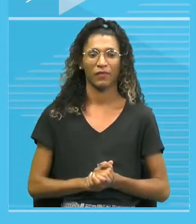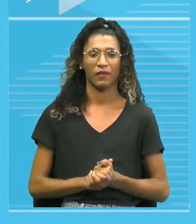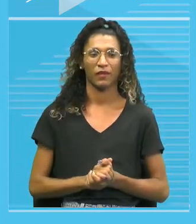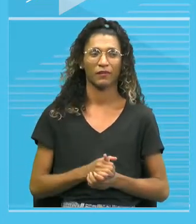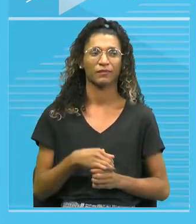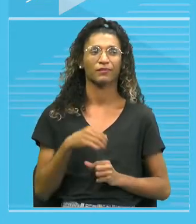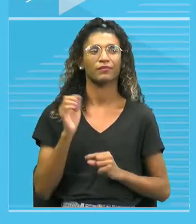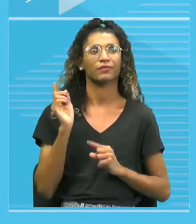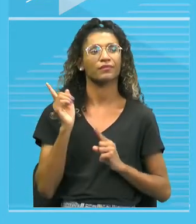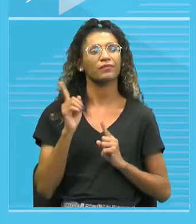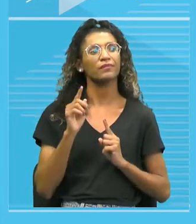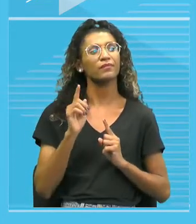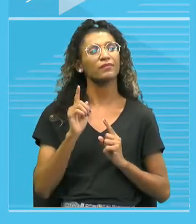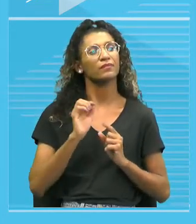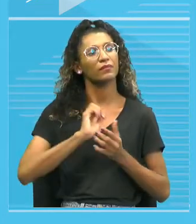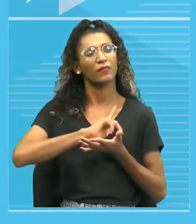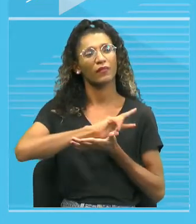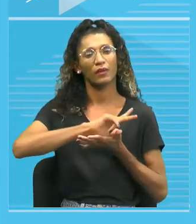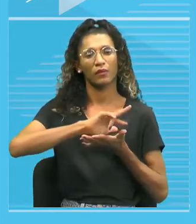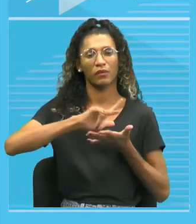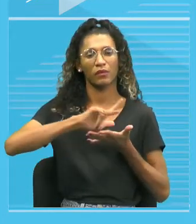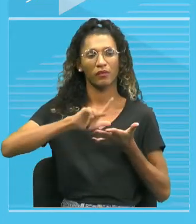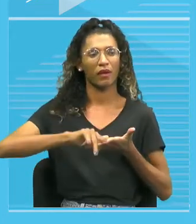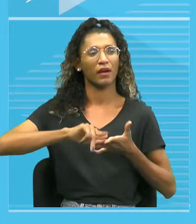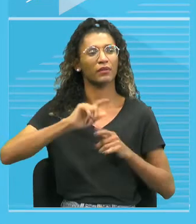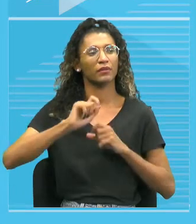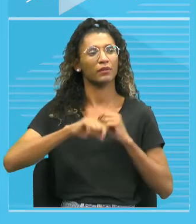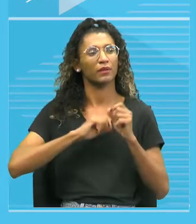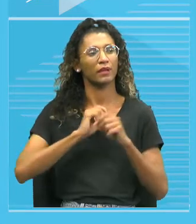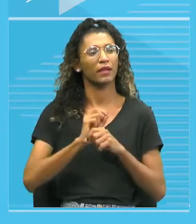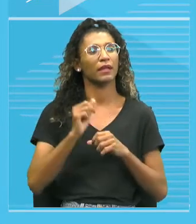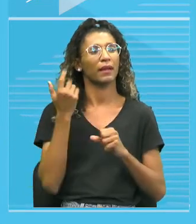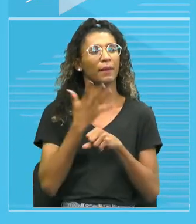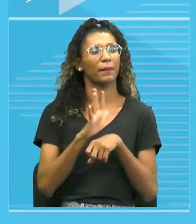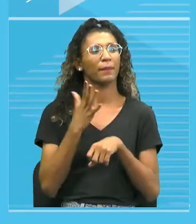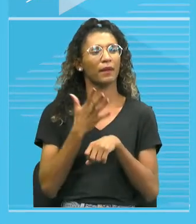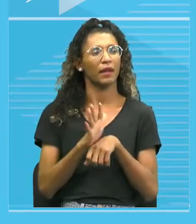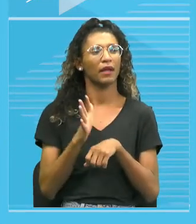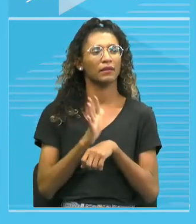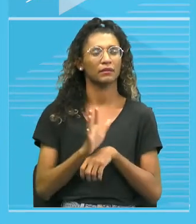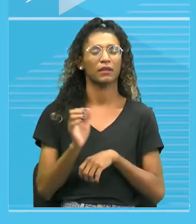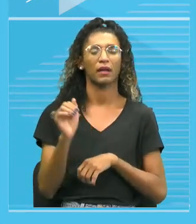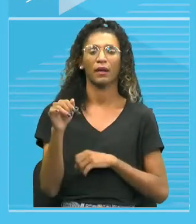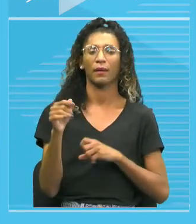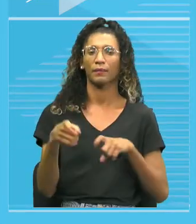Variabilidade na prática médica. Variabilidade na prática médica.